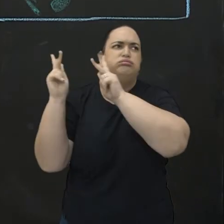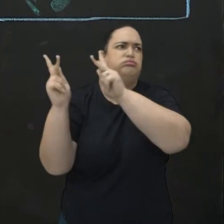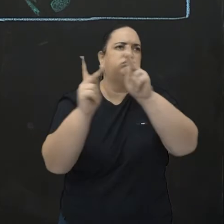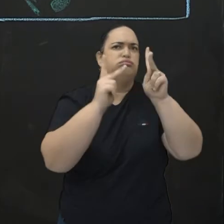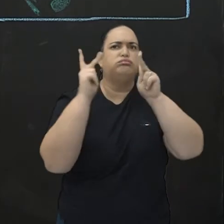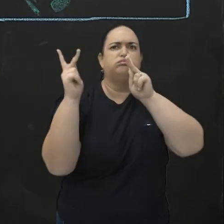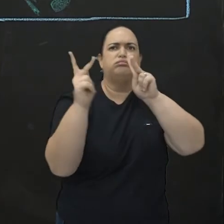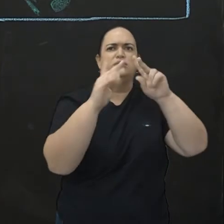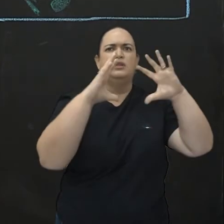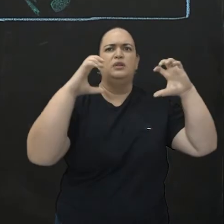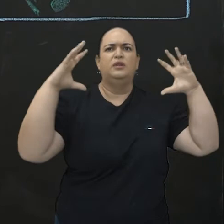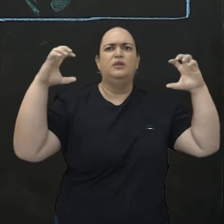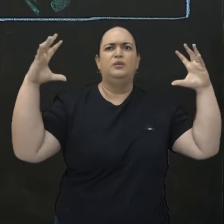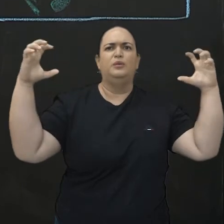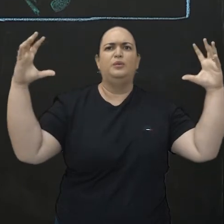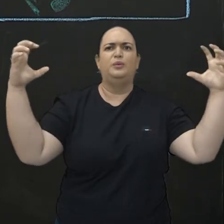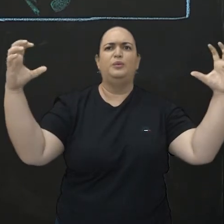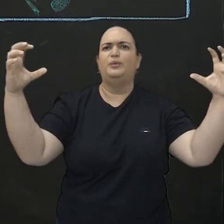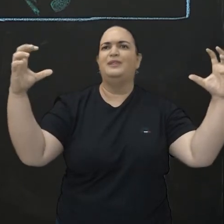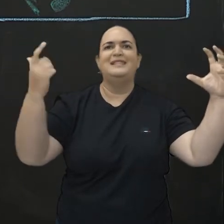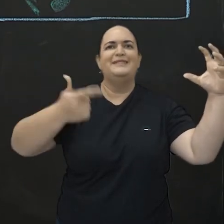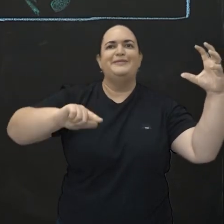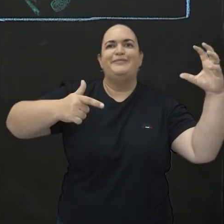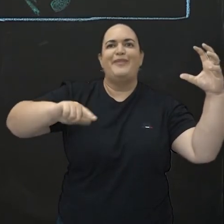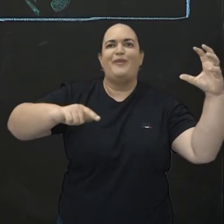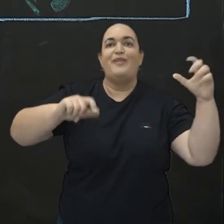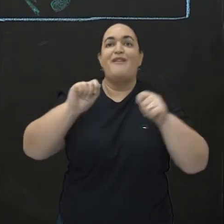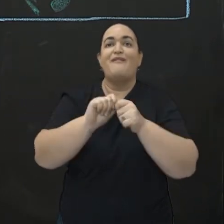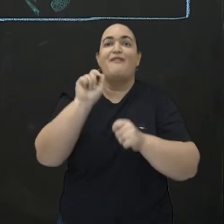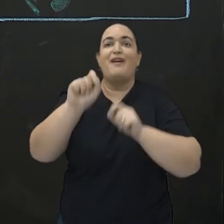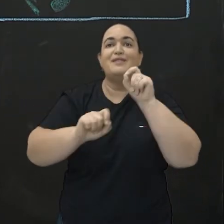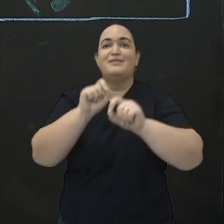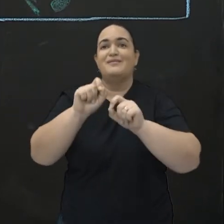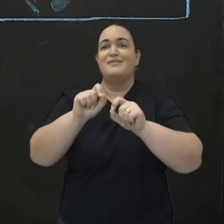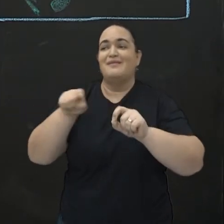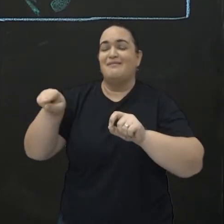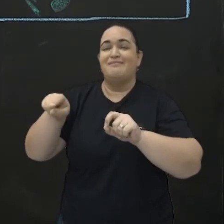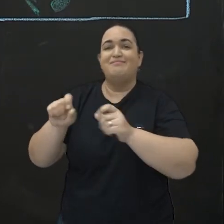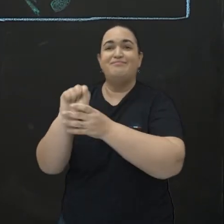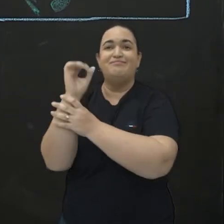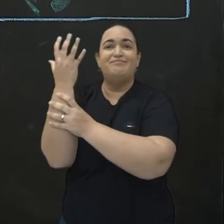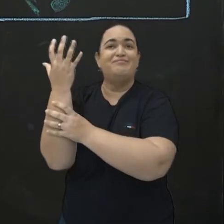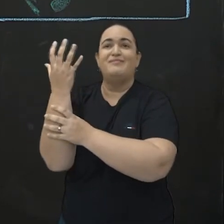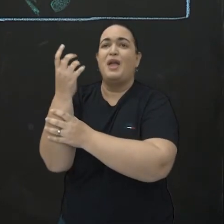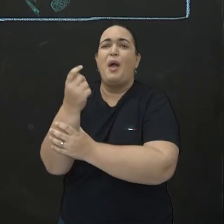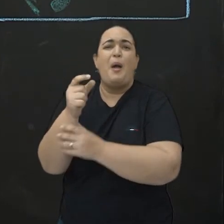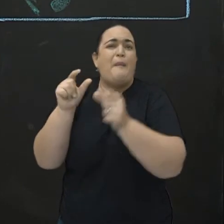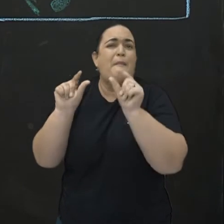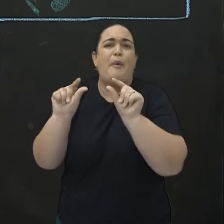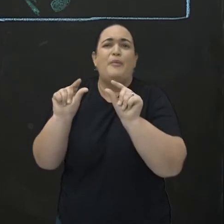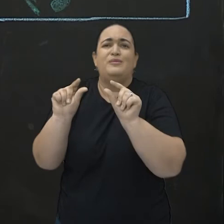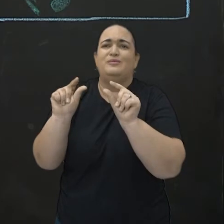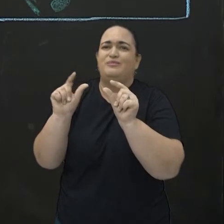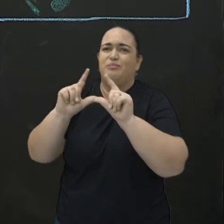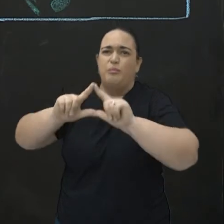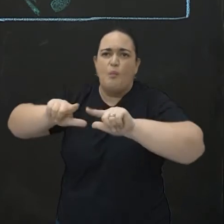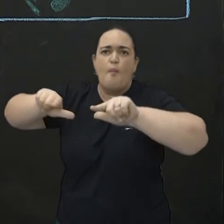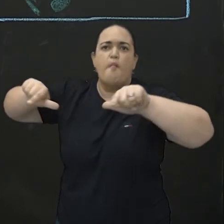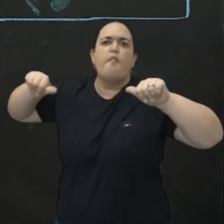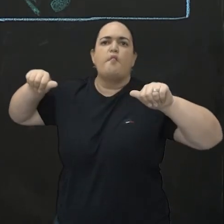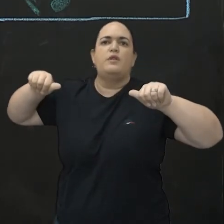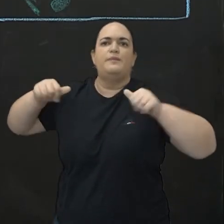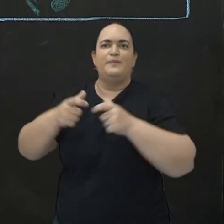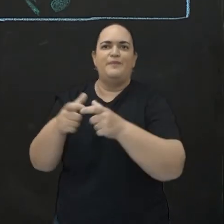acaba gerando essa grande área de deserto, que acaba aí sendo caracterizada também com vegetação de deserto, aquela